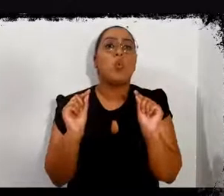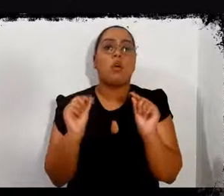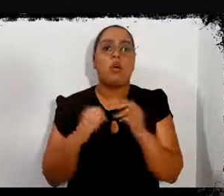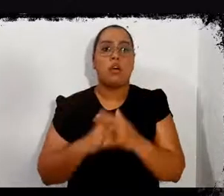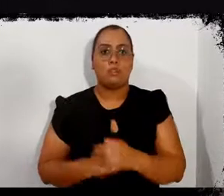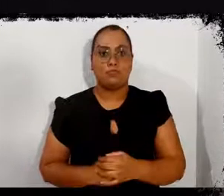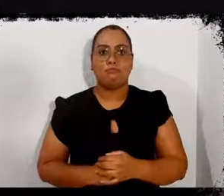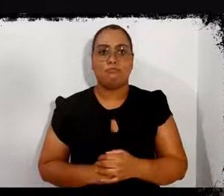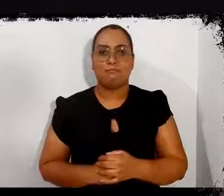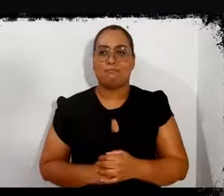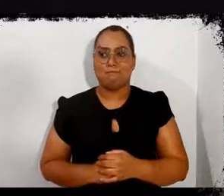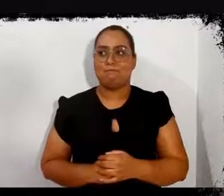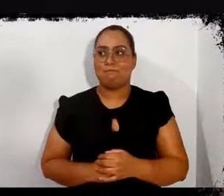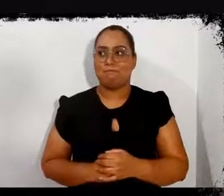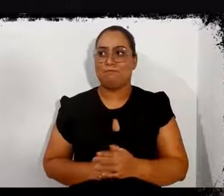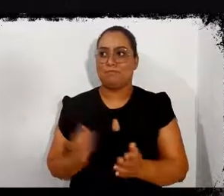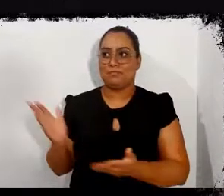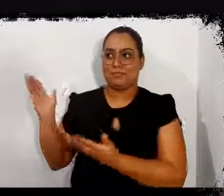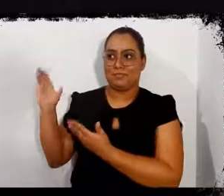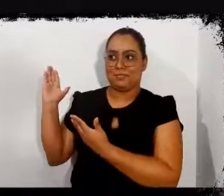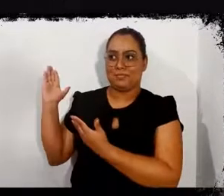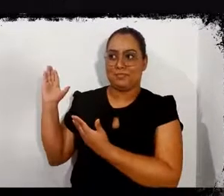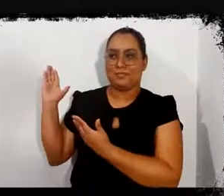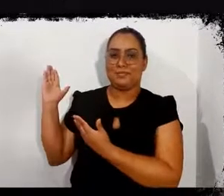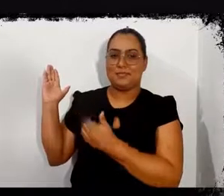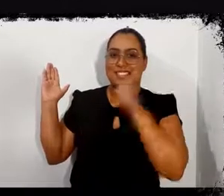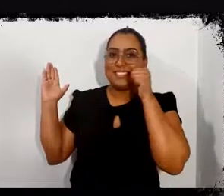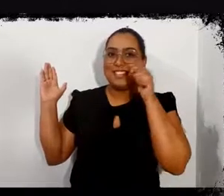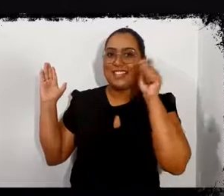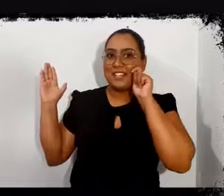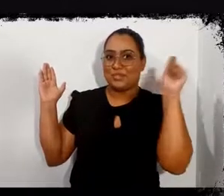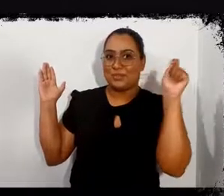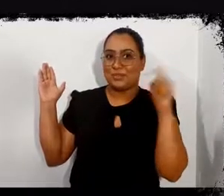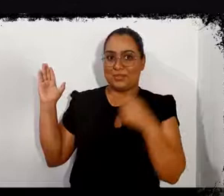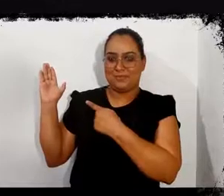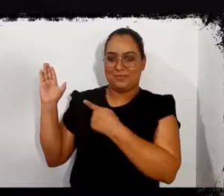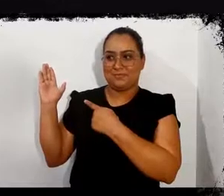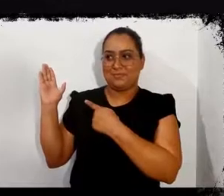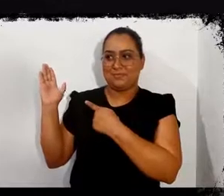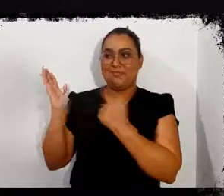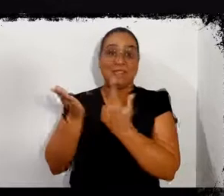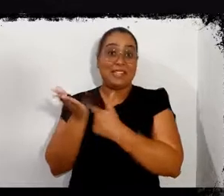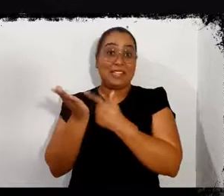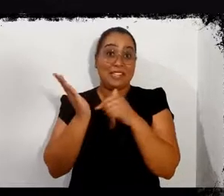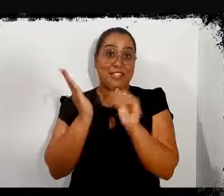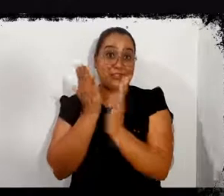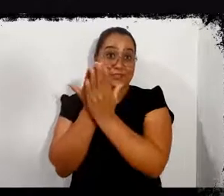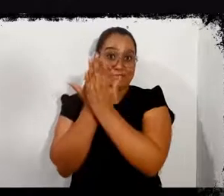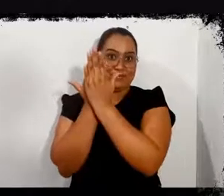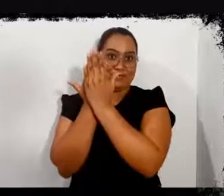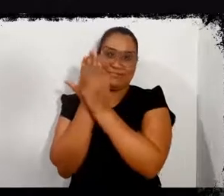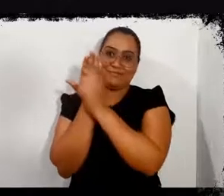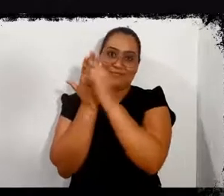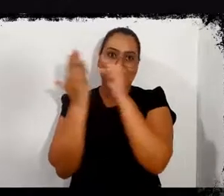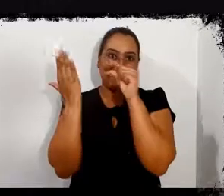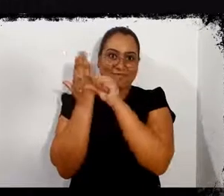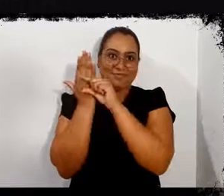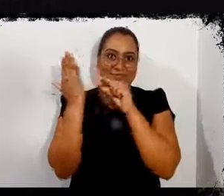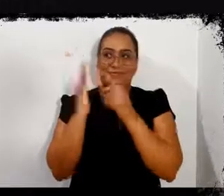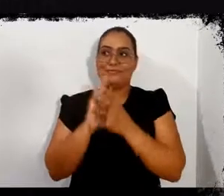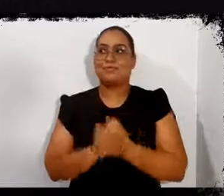e misterioso amálgama de forças e impulsos